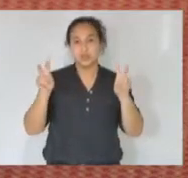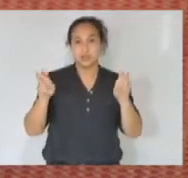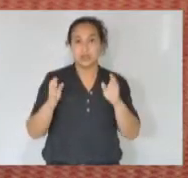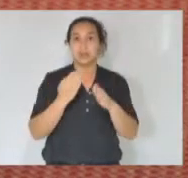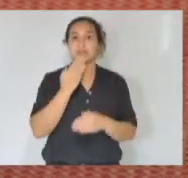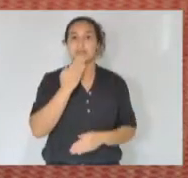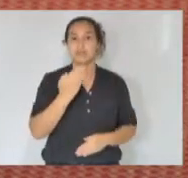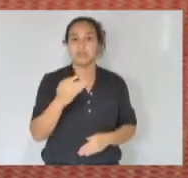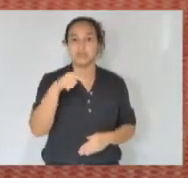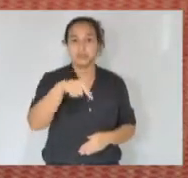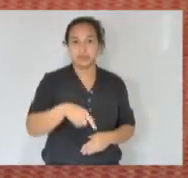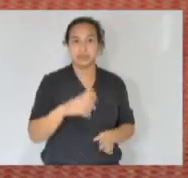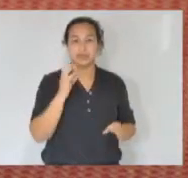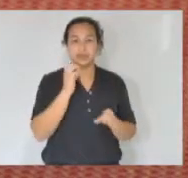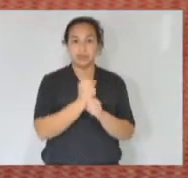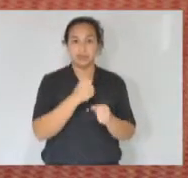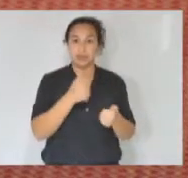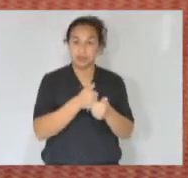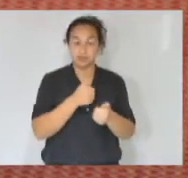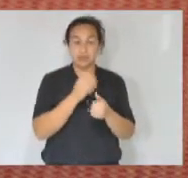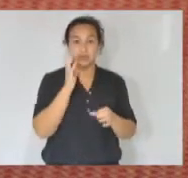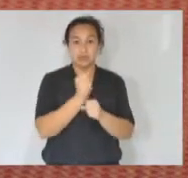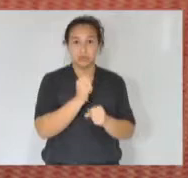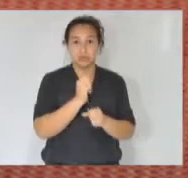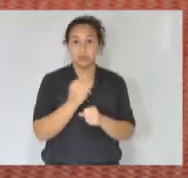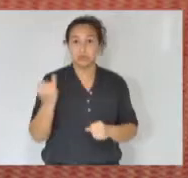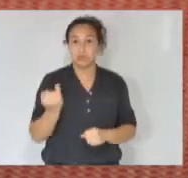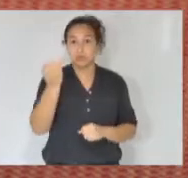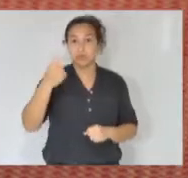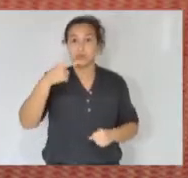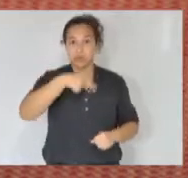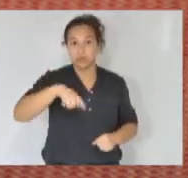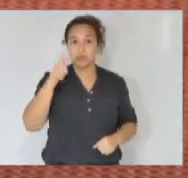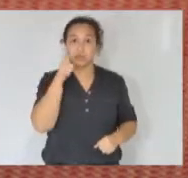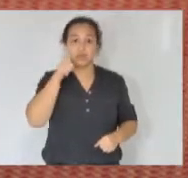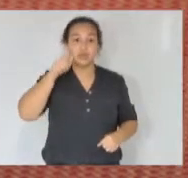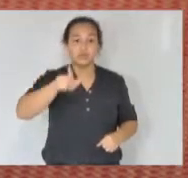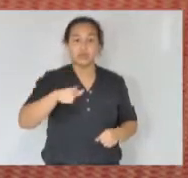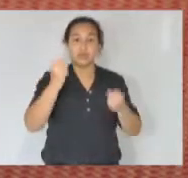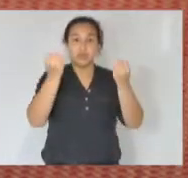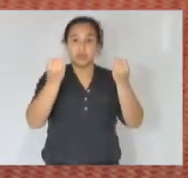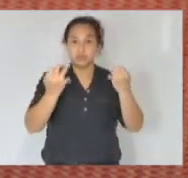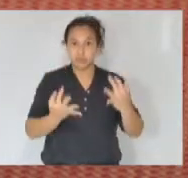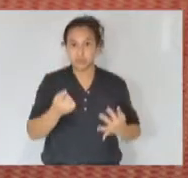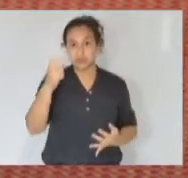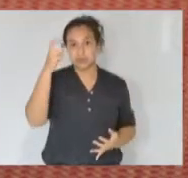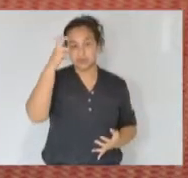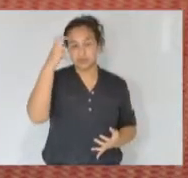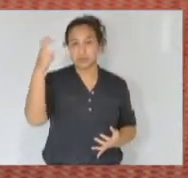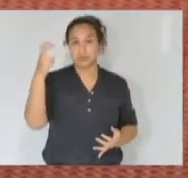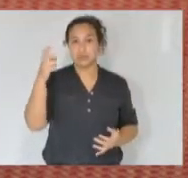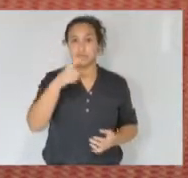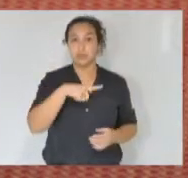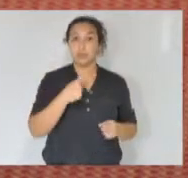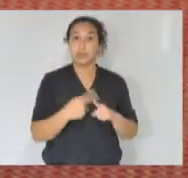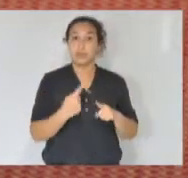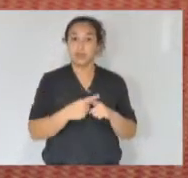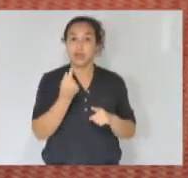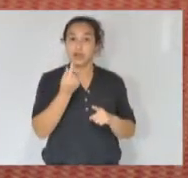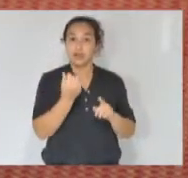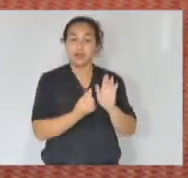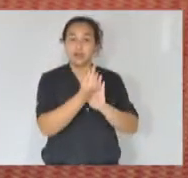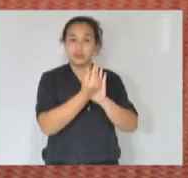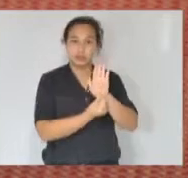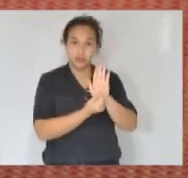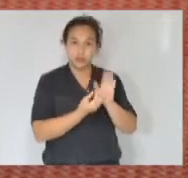Tribunal de Contas. É importantíssimo que a gente consiga ter uma explicação inteligente, porque os recursos foram disponibilizados, mas estão